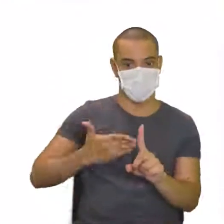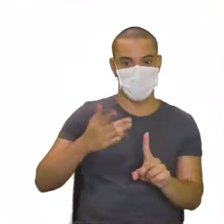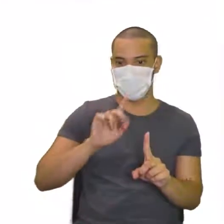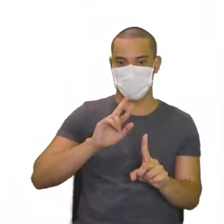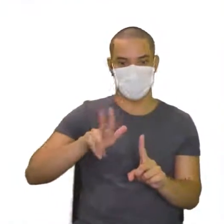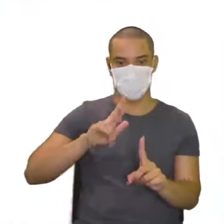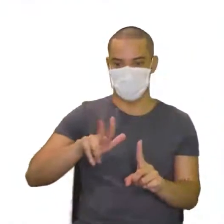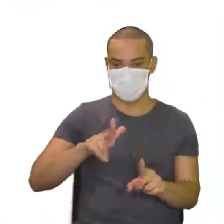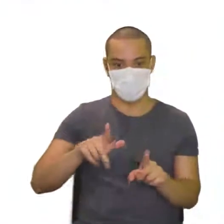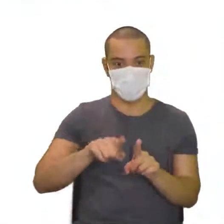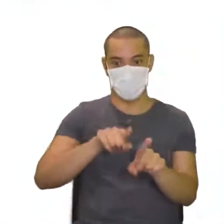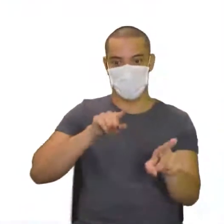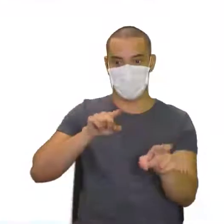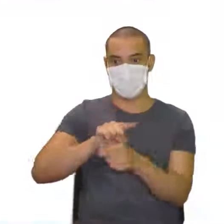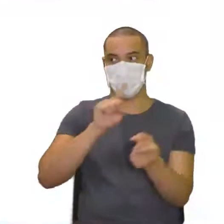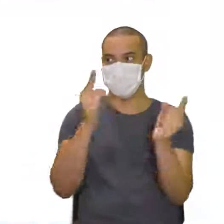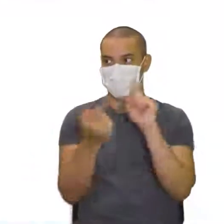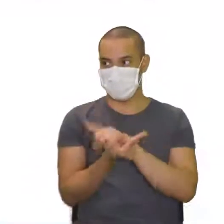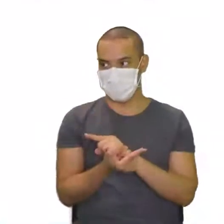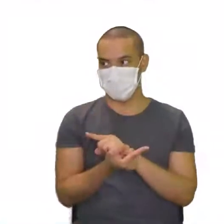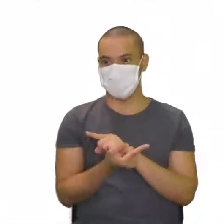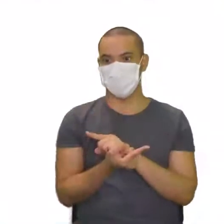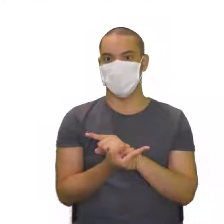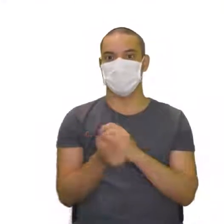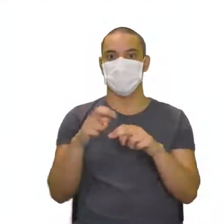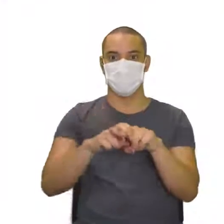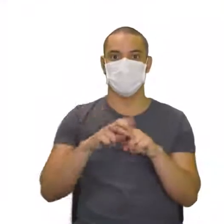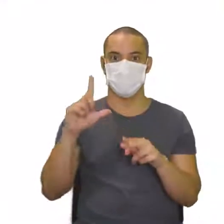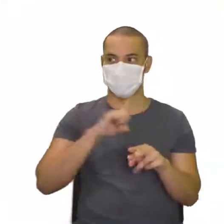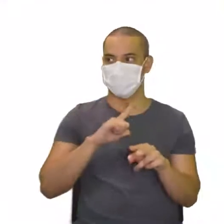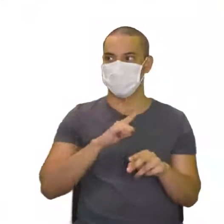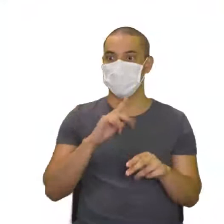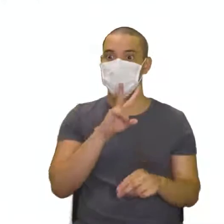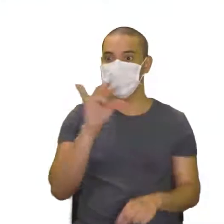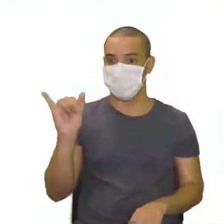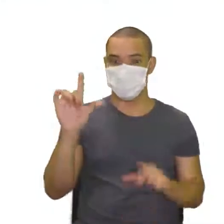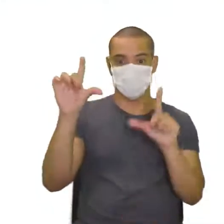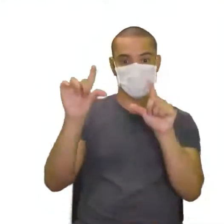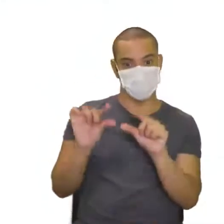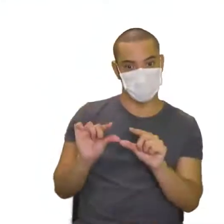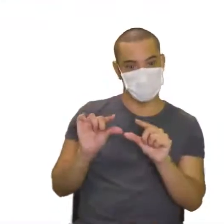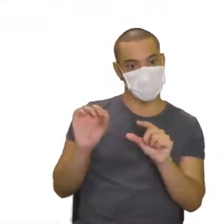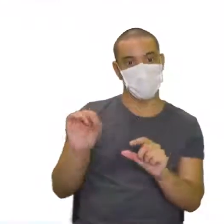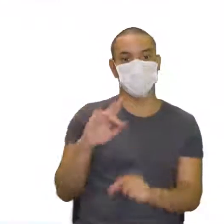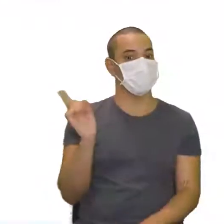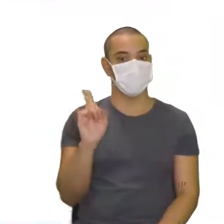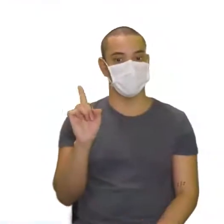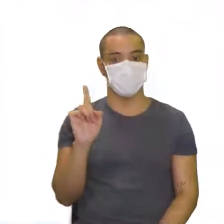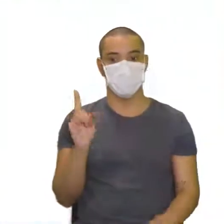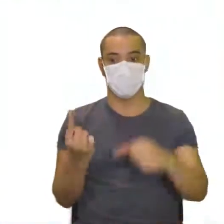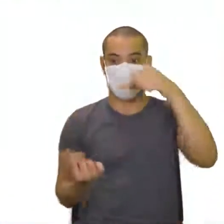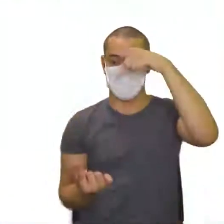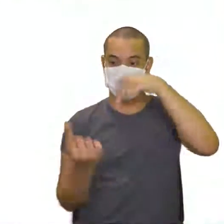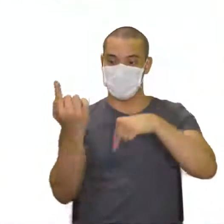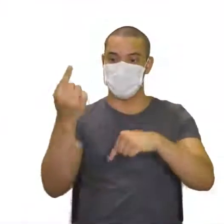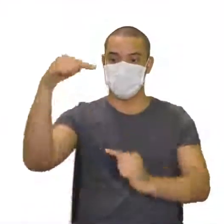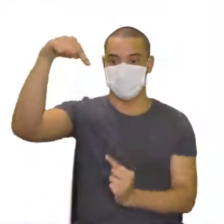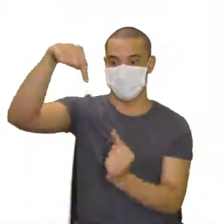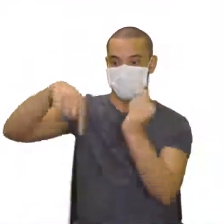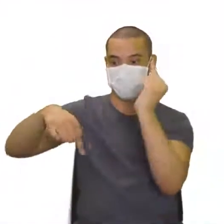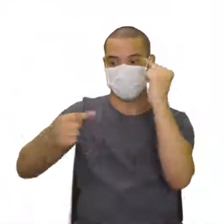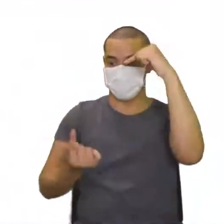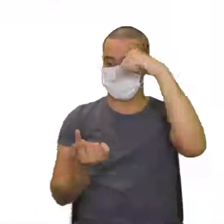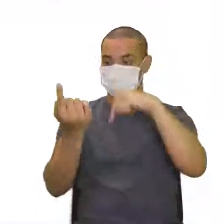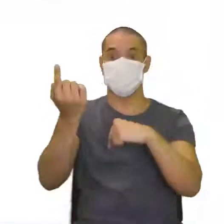inversamente. E, ó, nós vamos ver se esse raio diminui, esse campo aumenta. Então, vocês podem ver